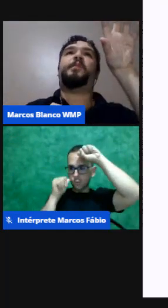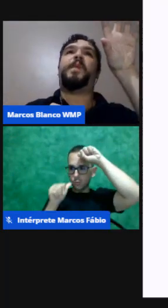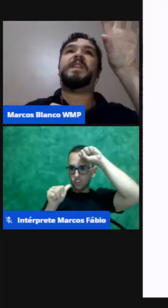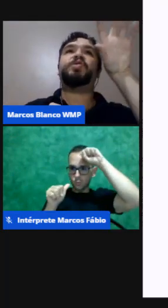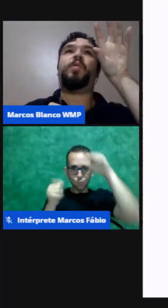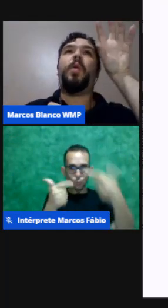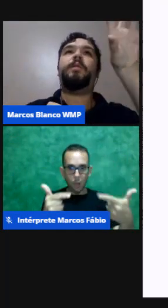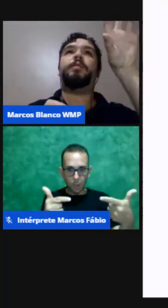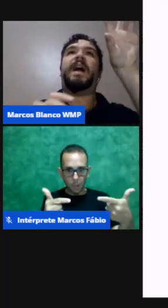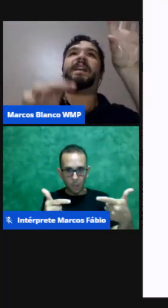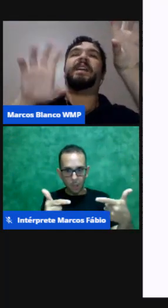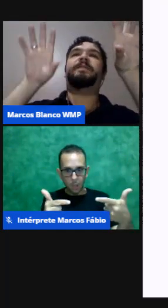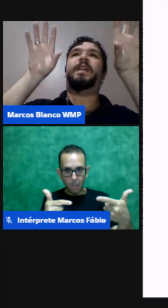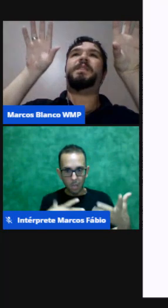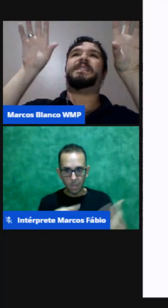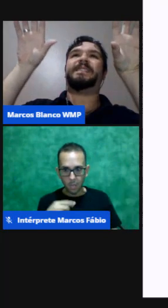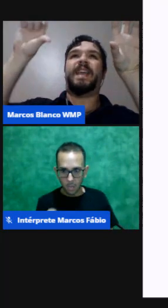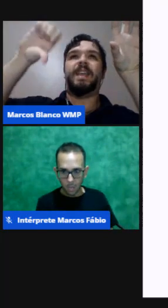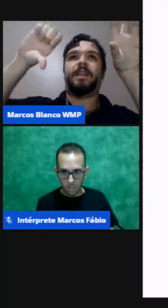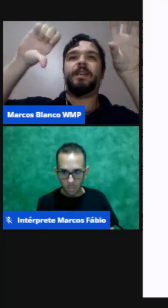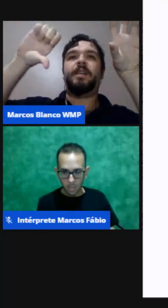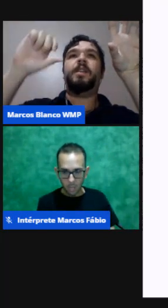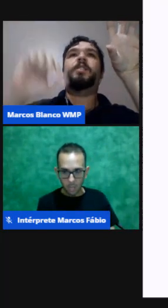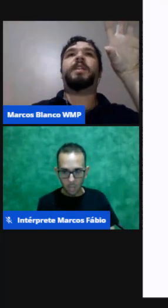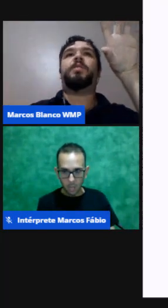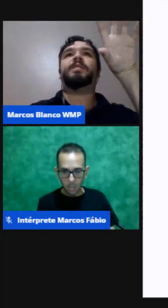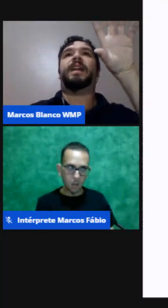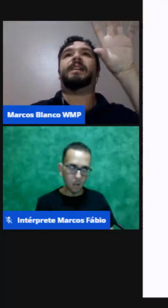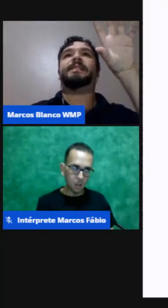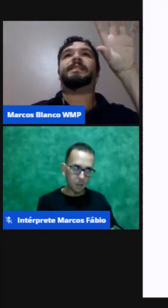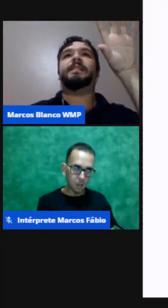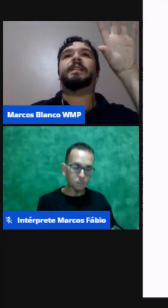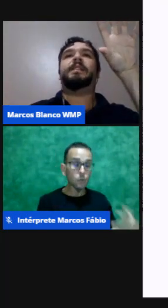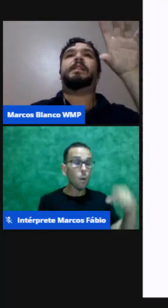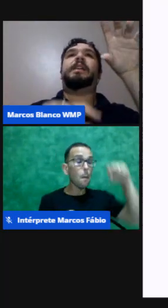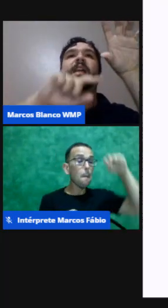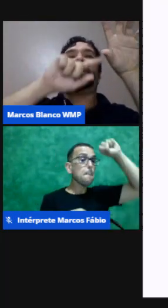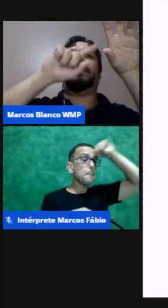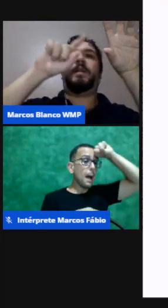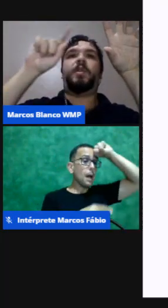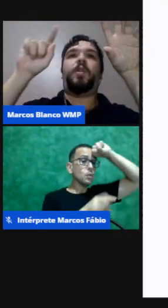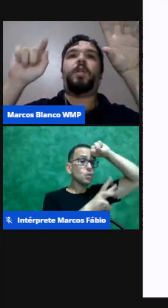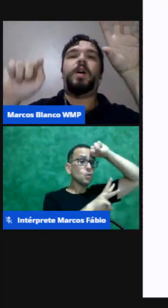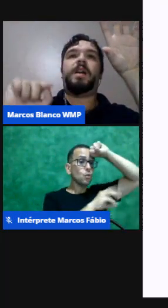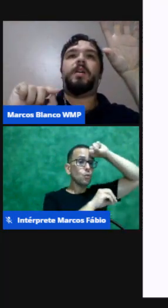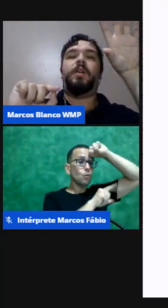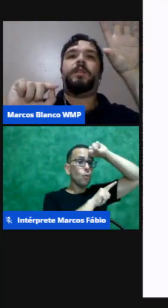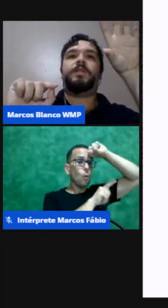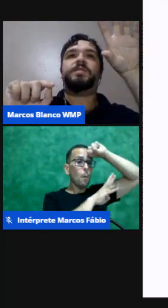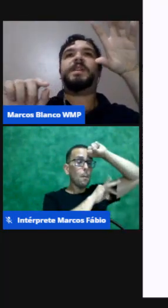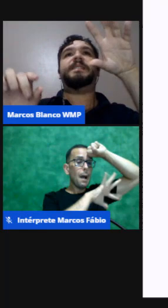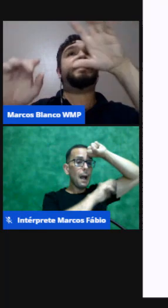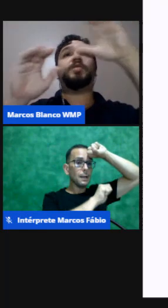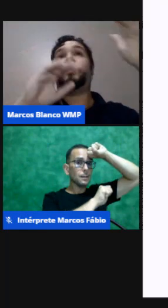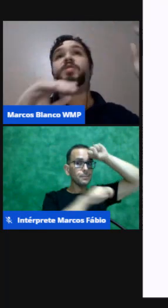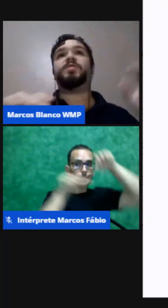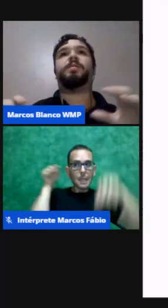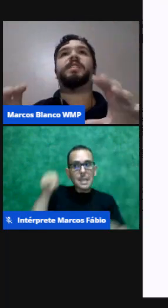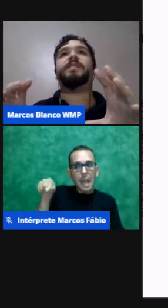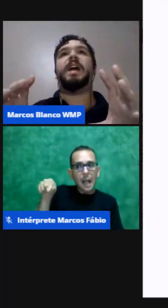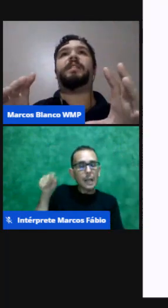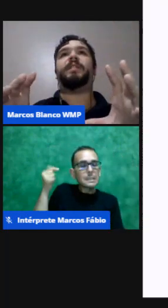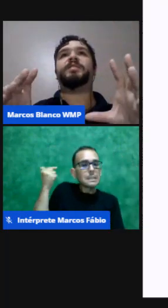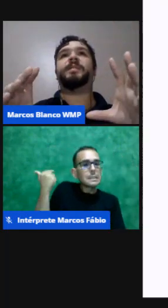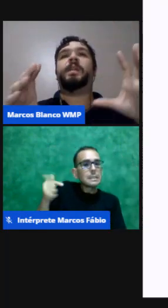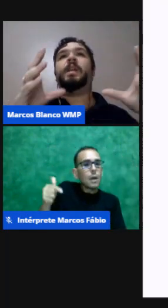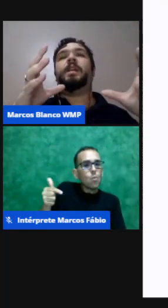agora? Macho com Wolbachia e fêmea sem, o que acontece? Essa fêmea coloca ovos, mas esses ovos